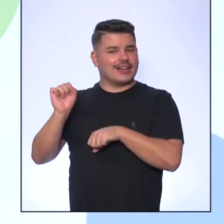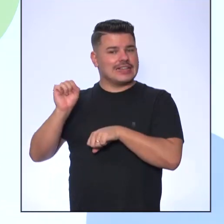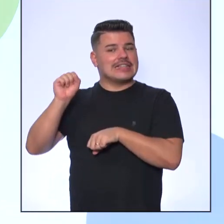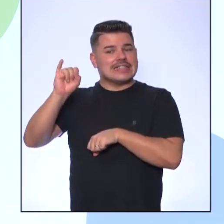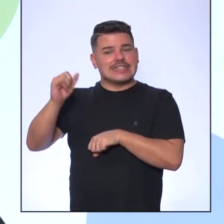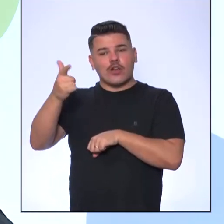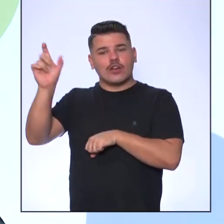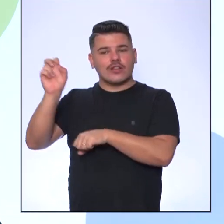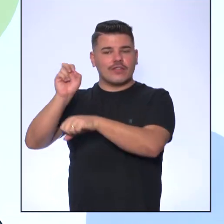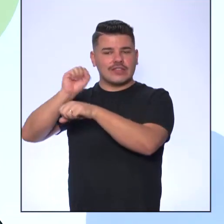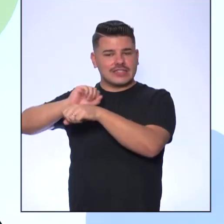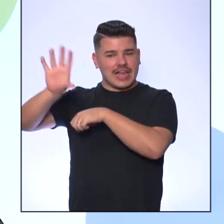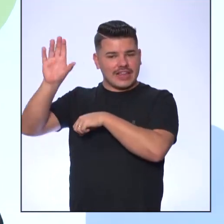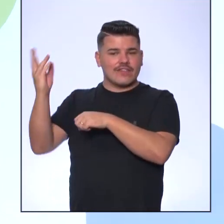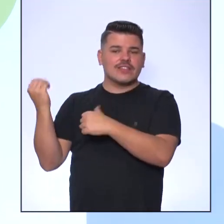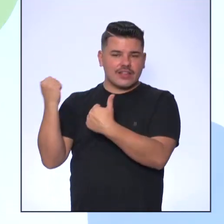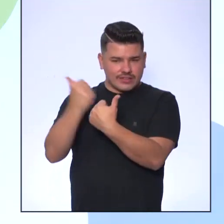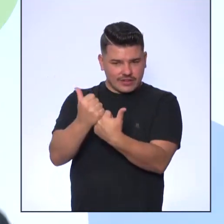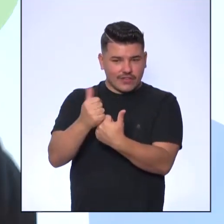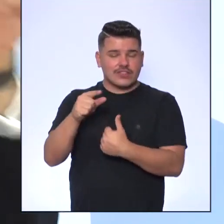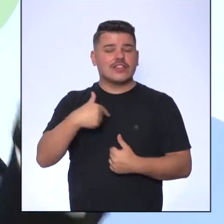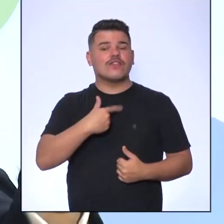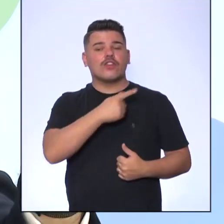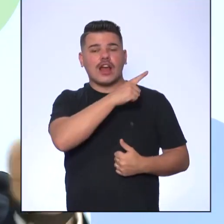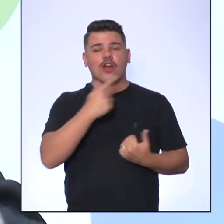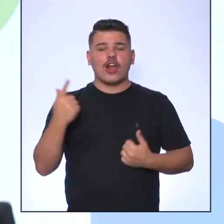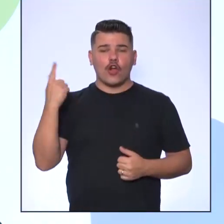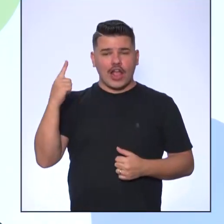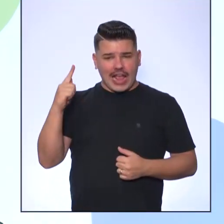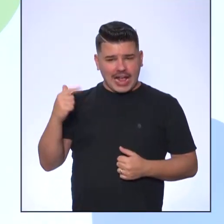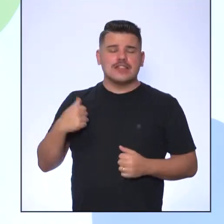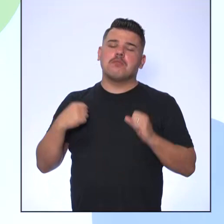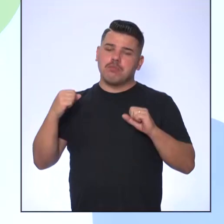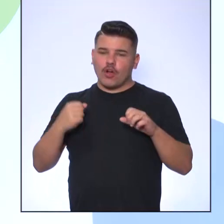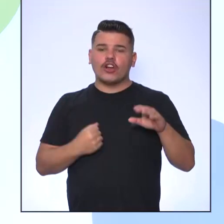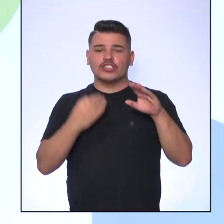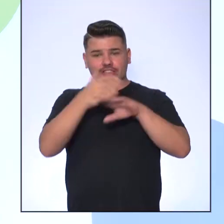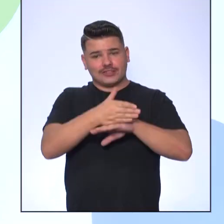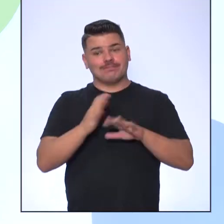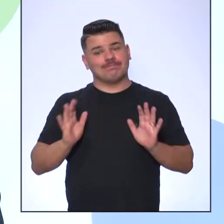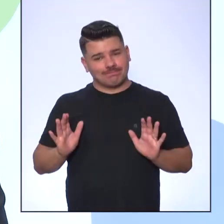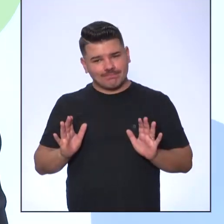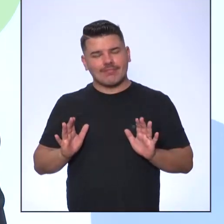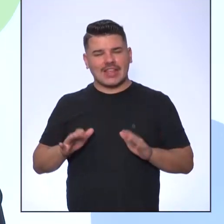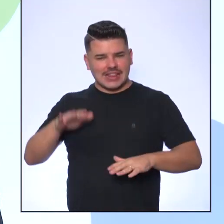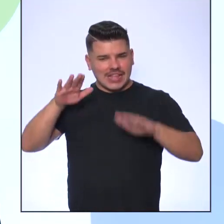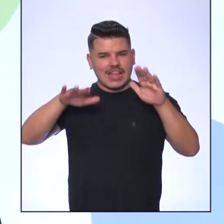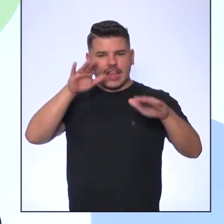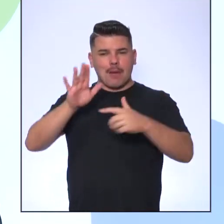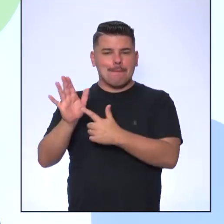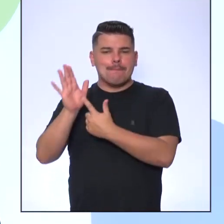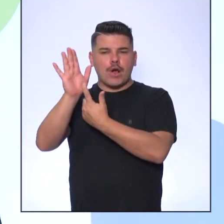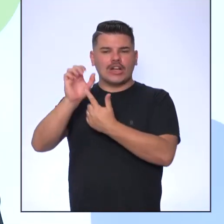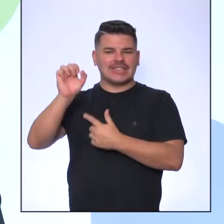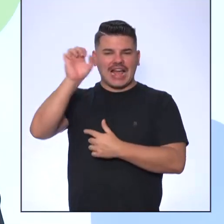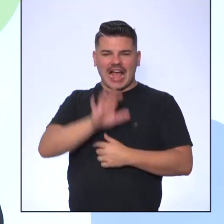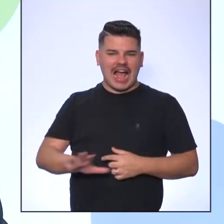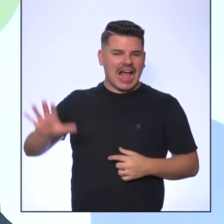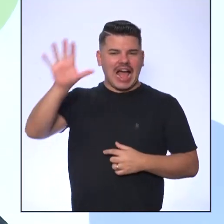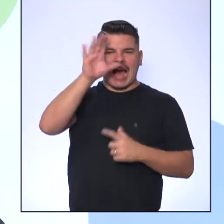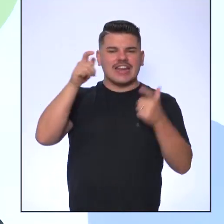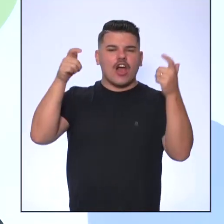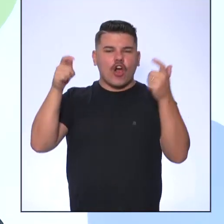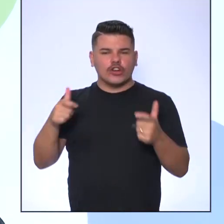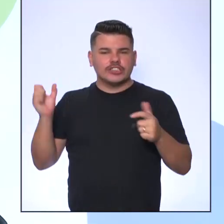você quiser a Federal de Goiás, você consegue entrar com essa nota, por exemplo. Então o SISU ele te dá um panorama nacional e